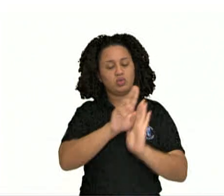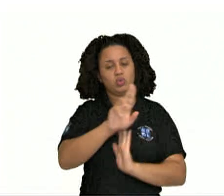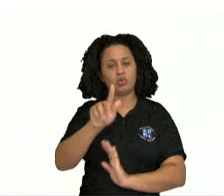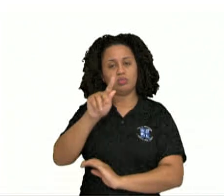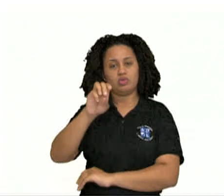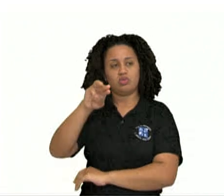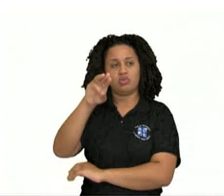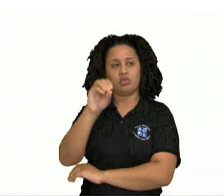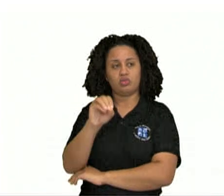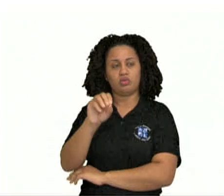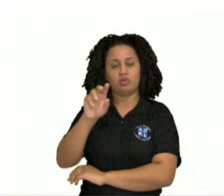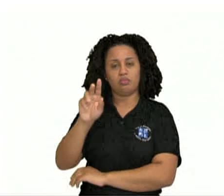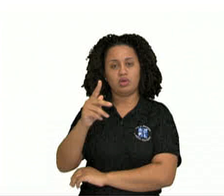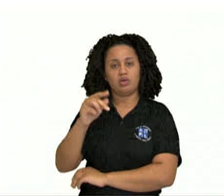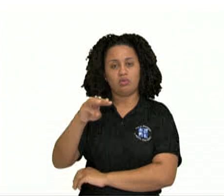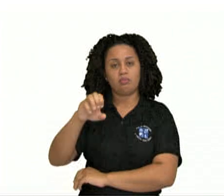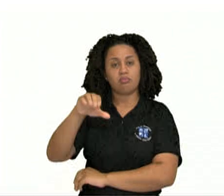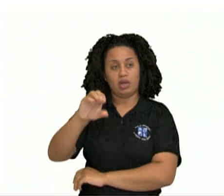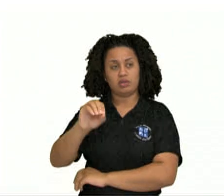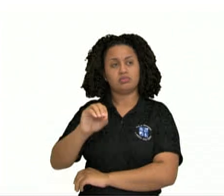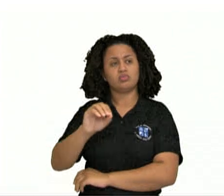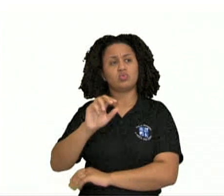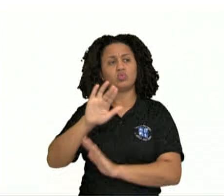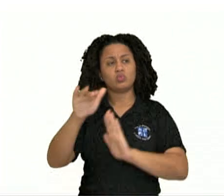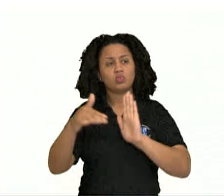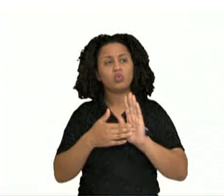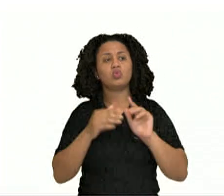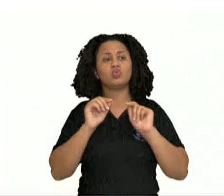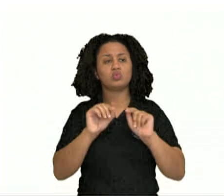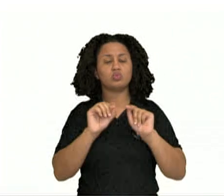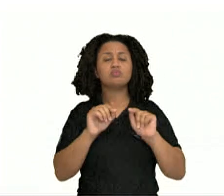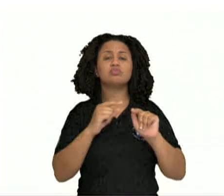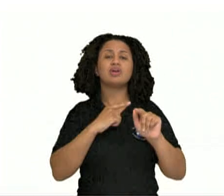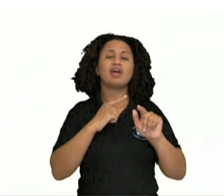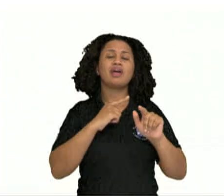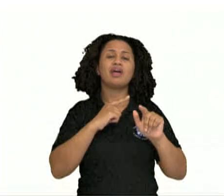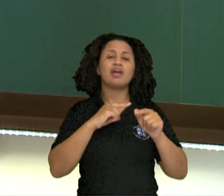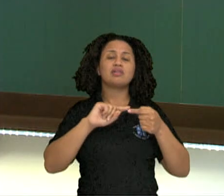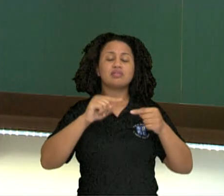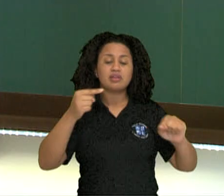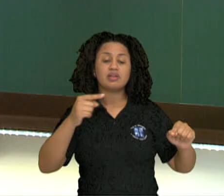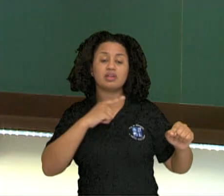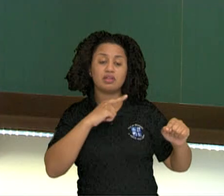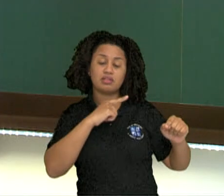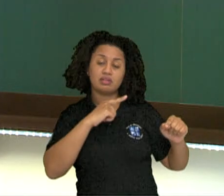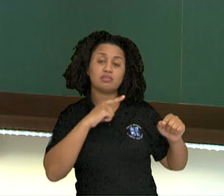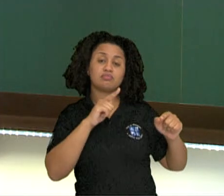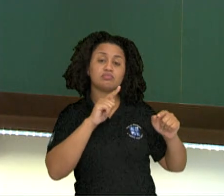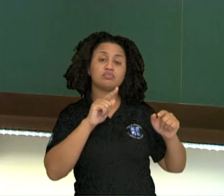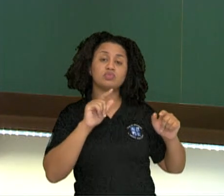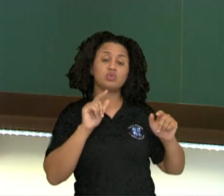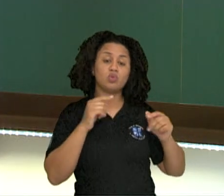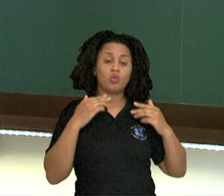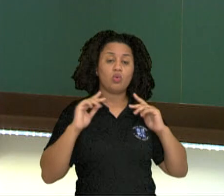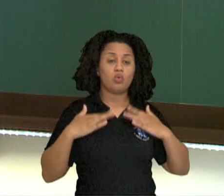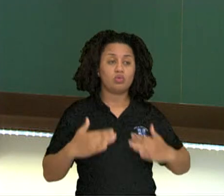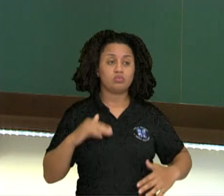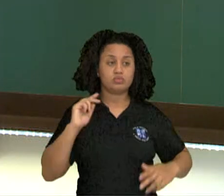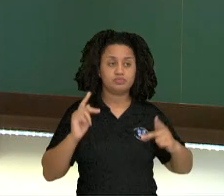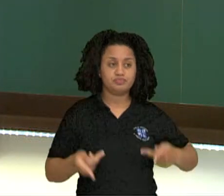todos os genes que compunham o ser humano isso foi fundamental para outros estudos posteriores que temos até hoje